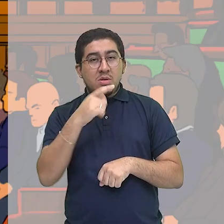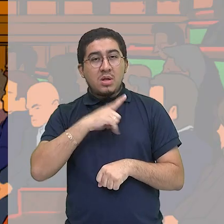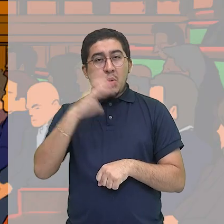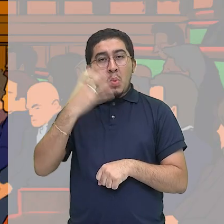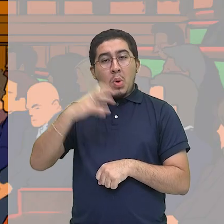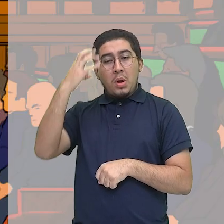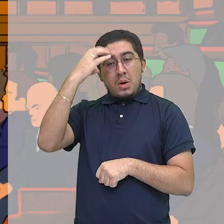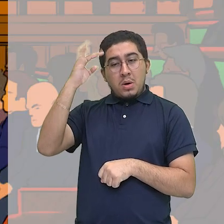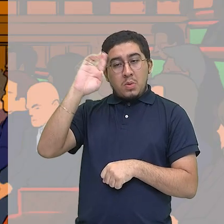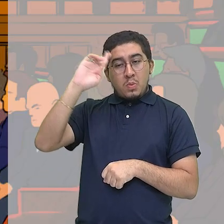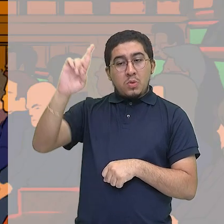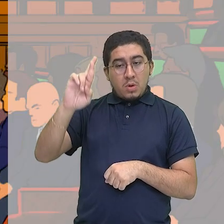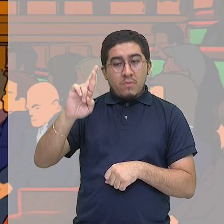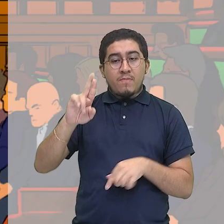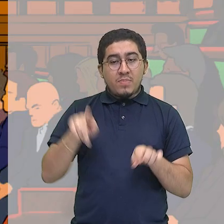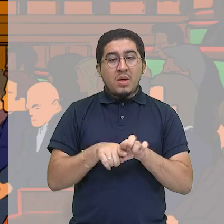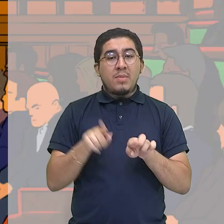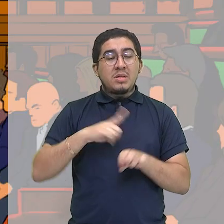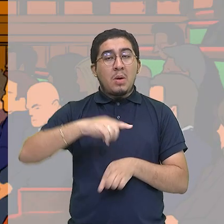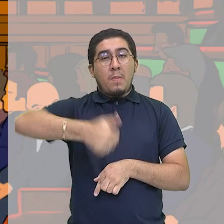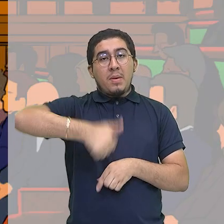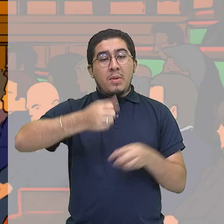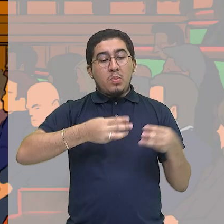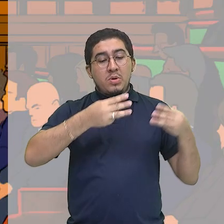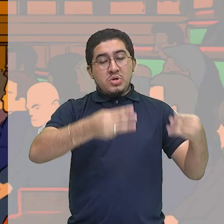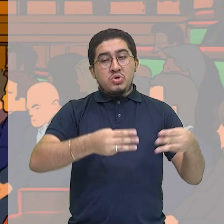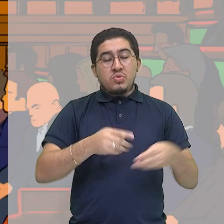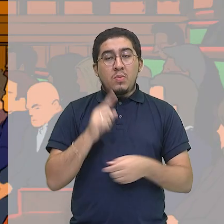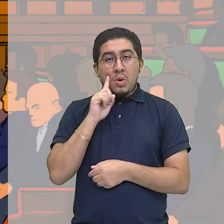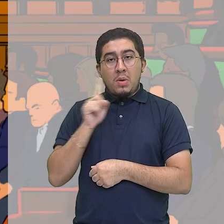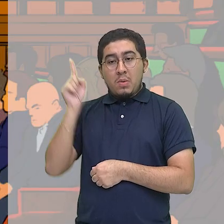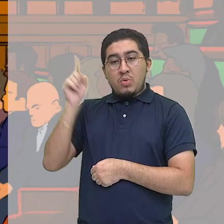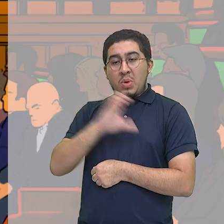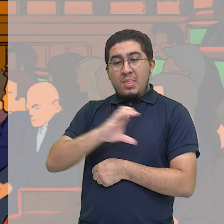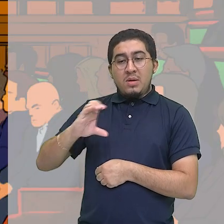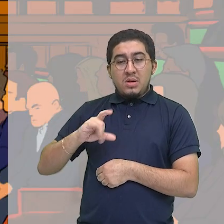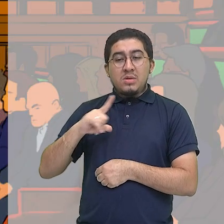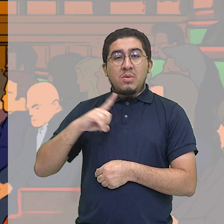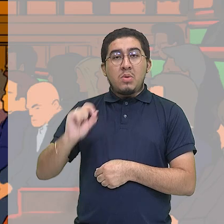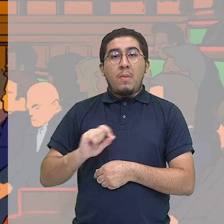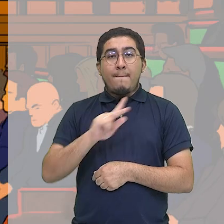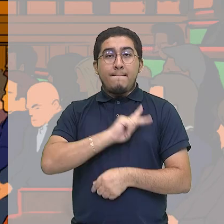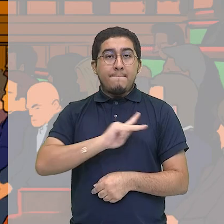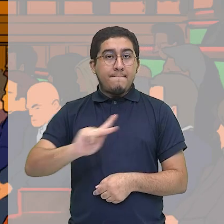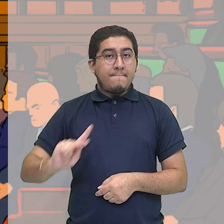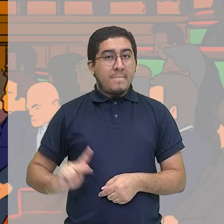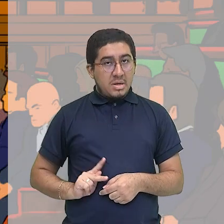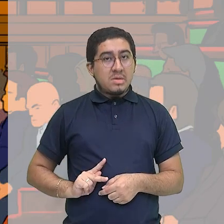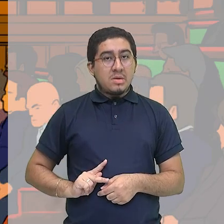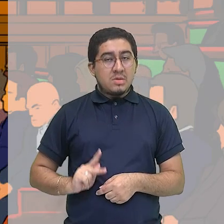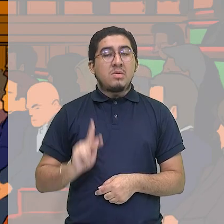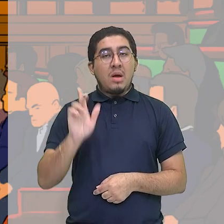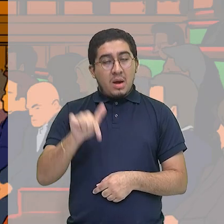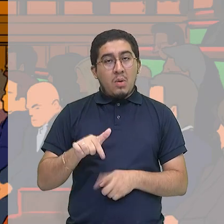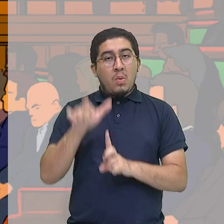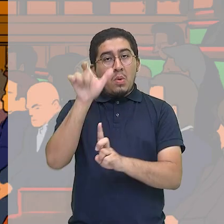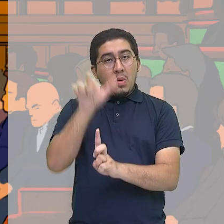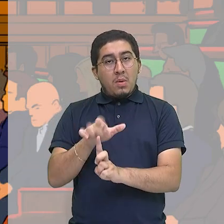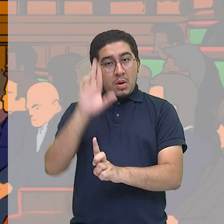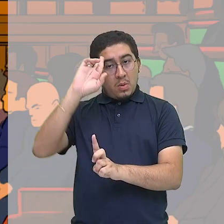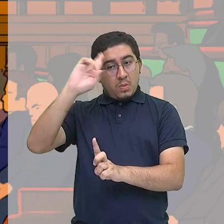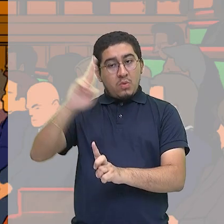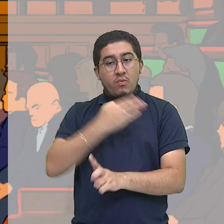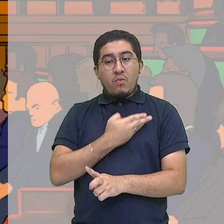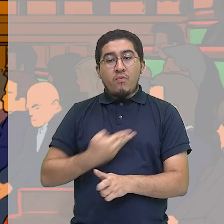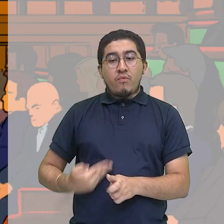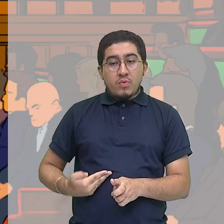chefe de Estado e tem o primeiro-ministro. Aqui no Canadá, tem o presidente como chefe aí do governo